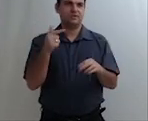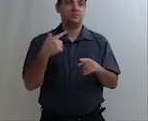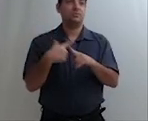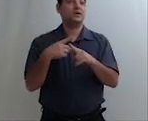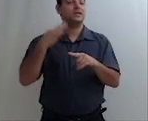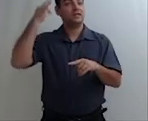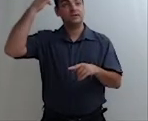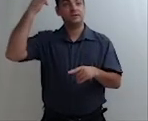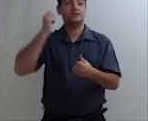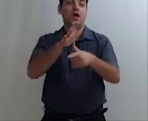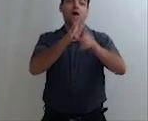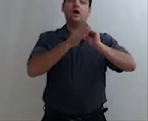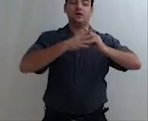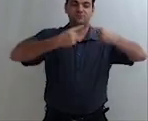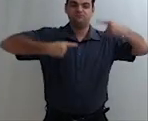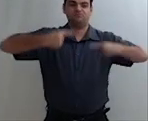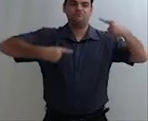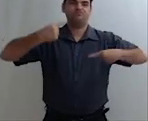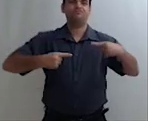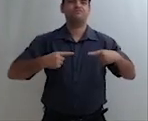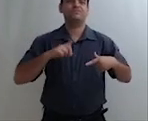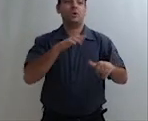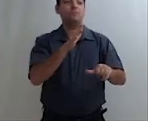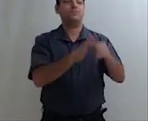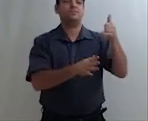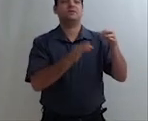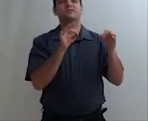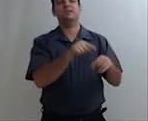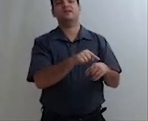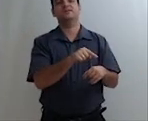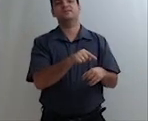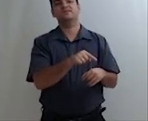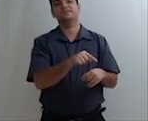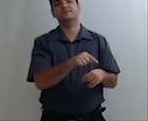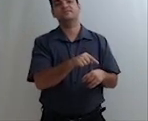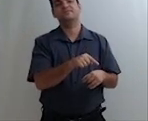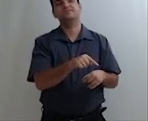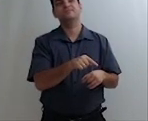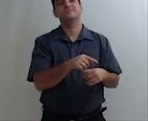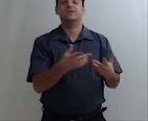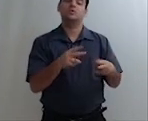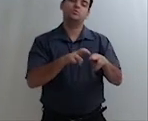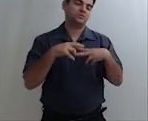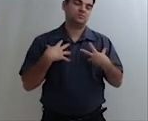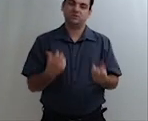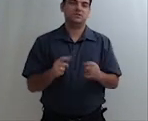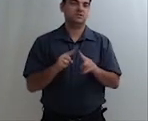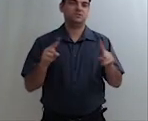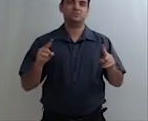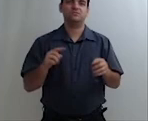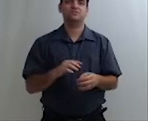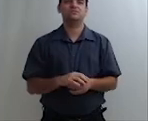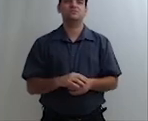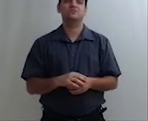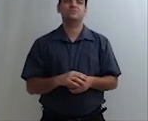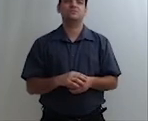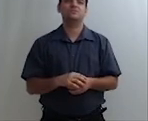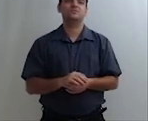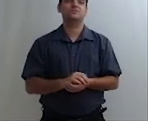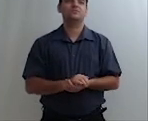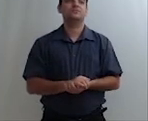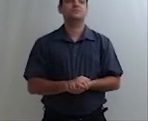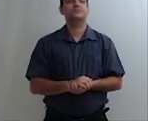objeto do recurso contra o qual a parte se insurge eu estou portanto rejeitando os embargos de